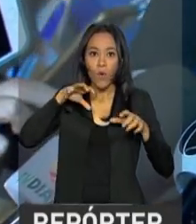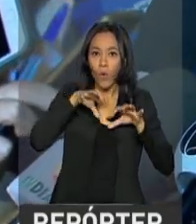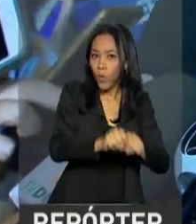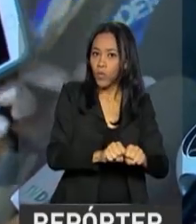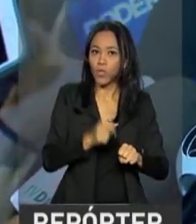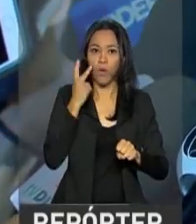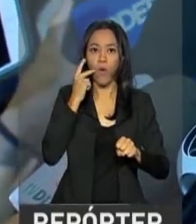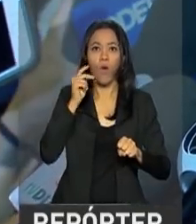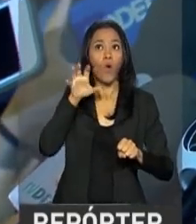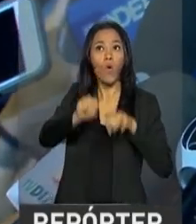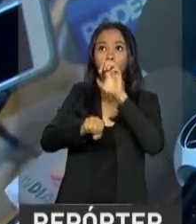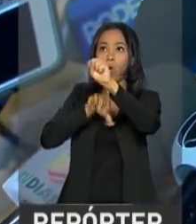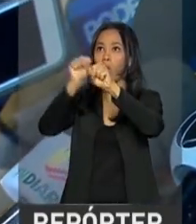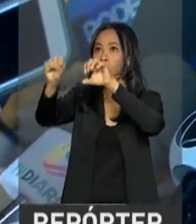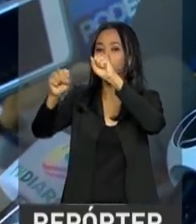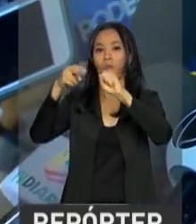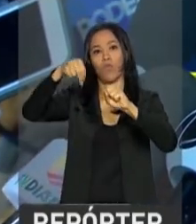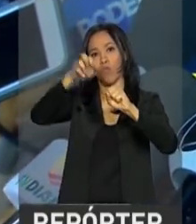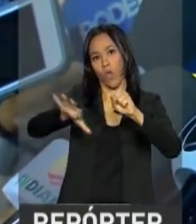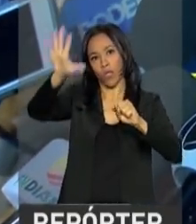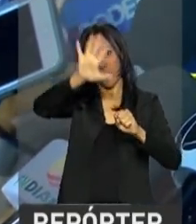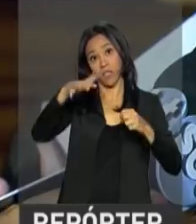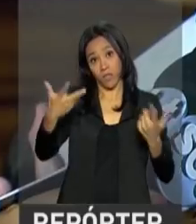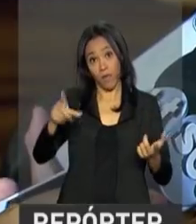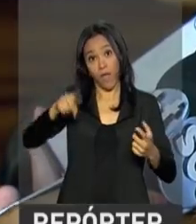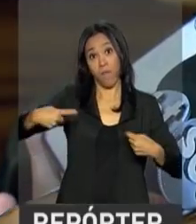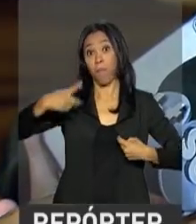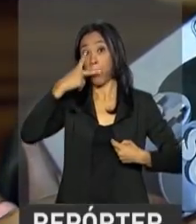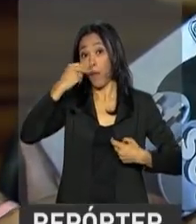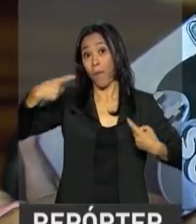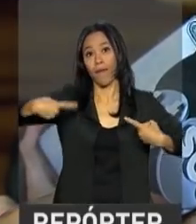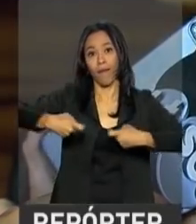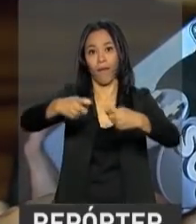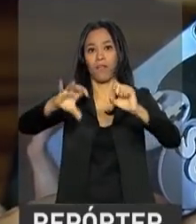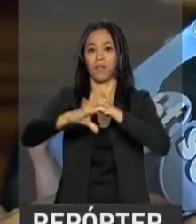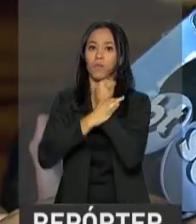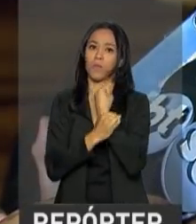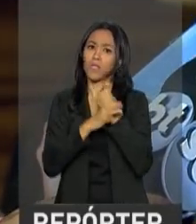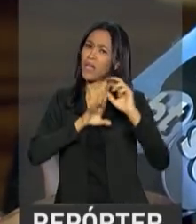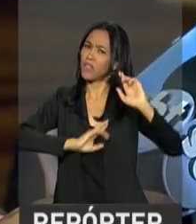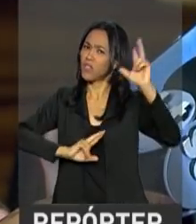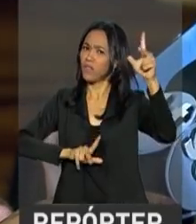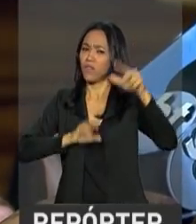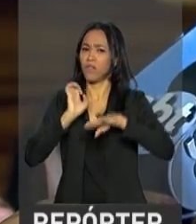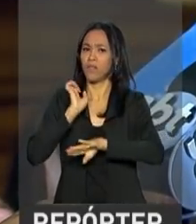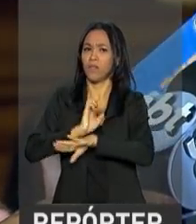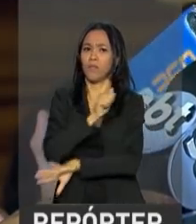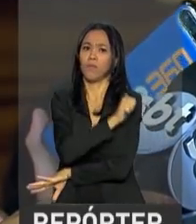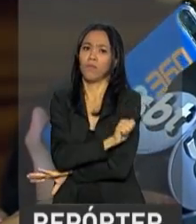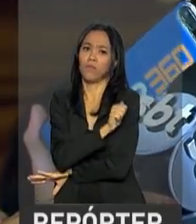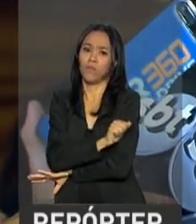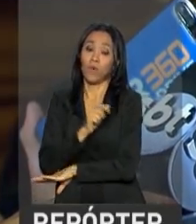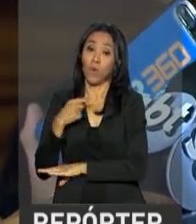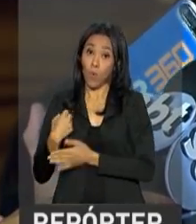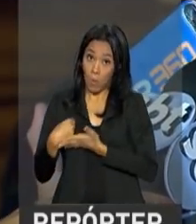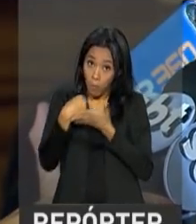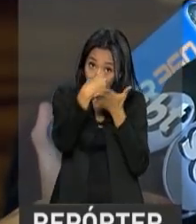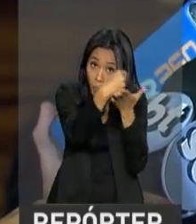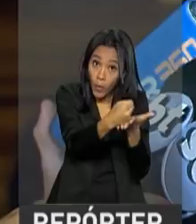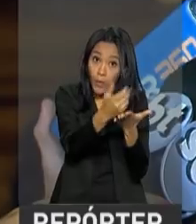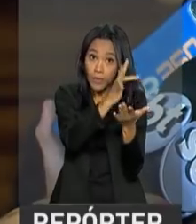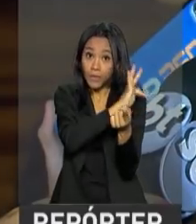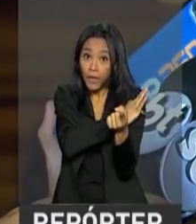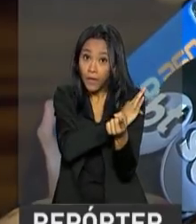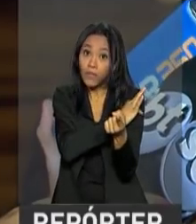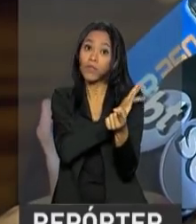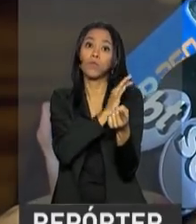conquistou o nordeste é portanto uma guerra de segurança rua é completamente diferente do rio de janeiro o apoio técnico não se